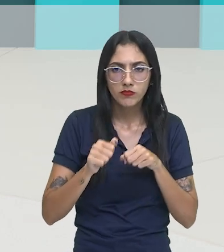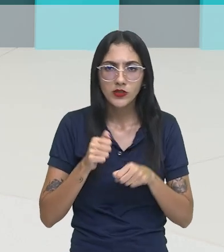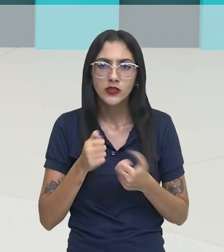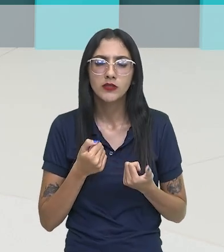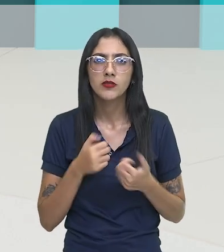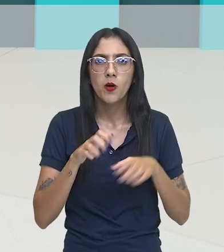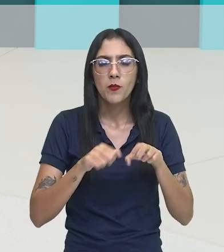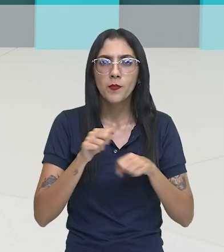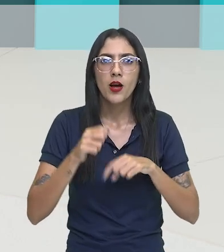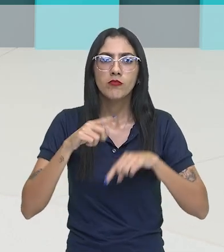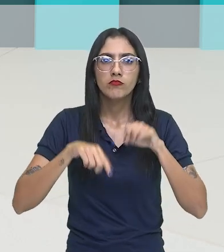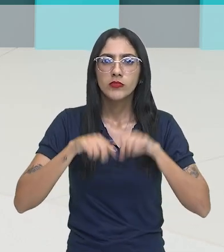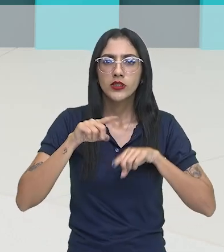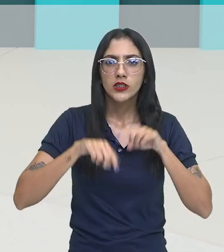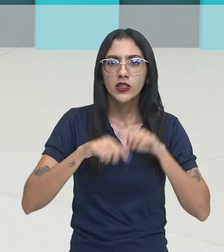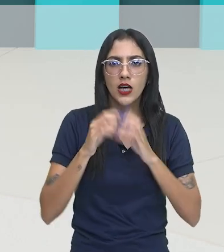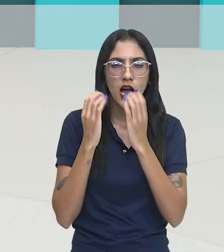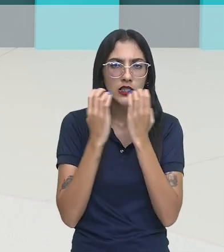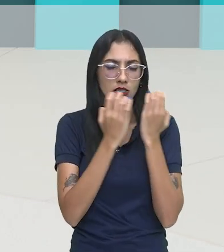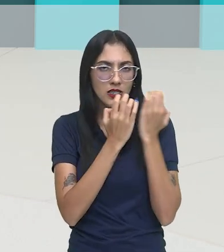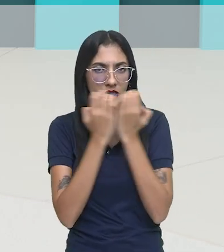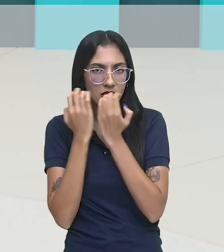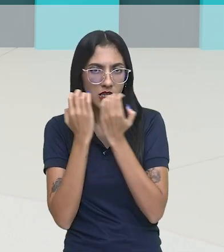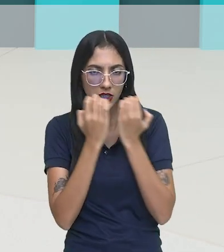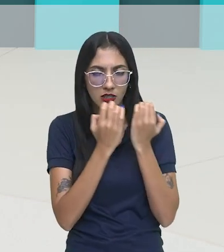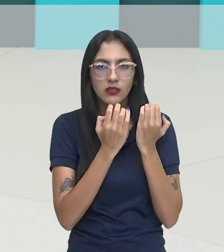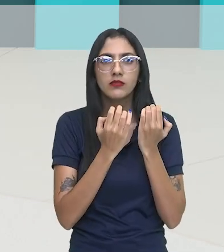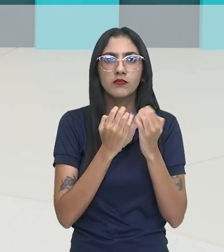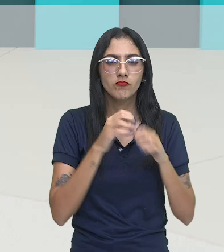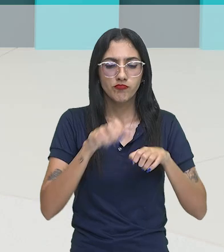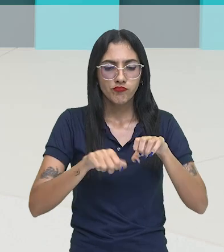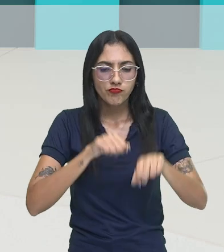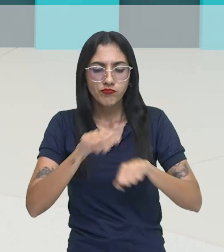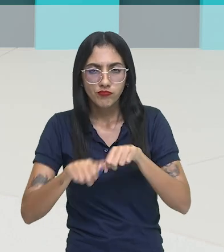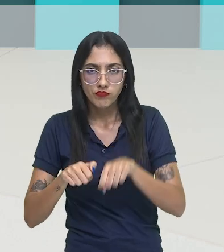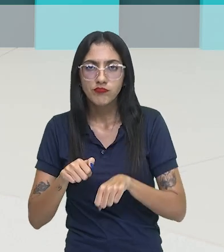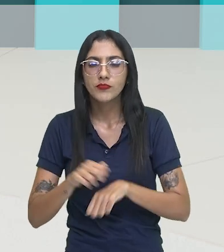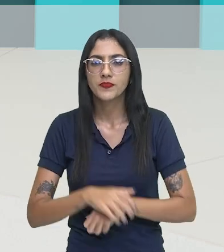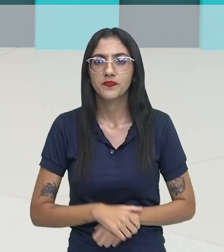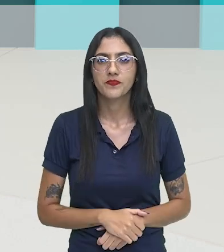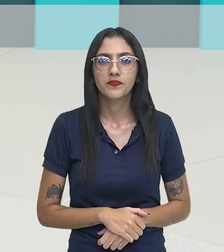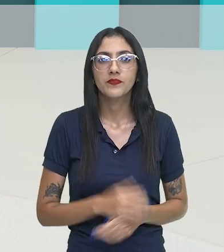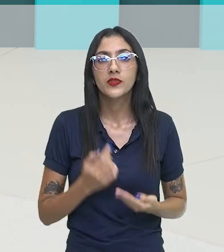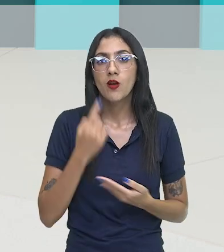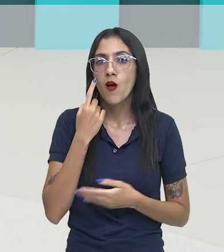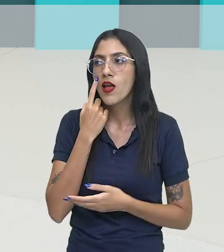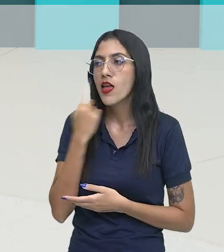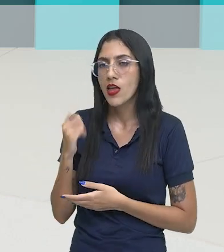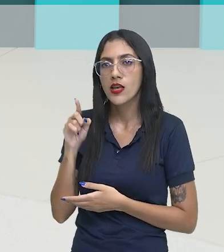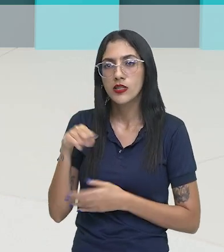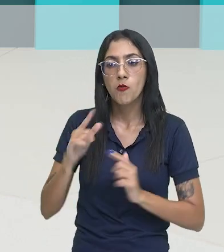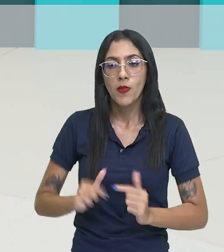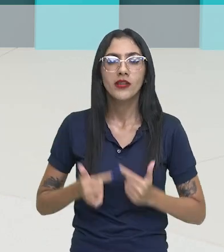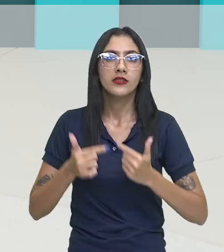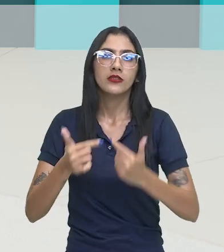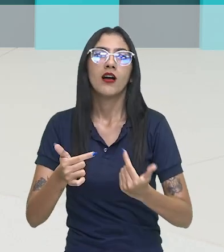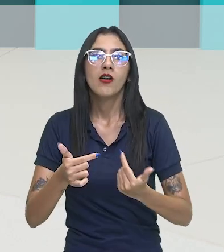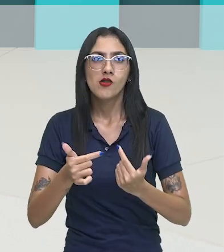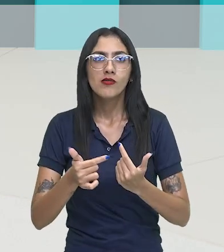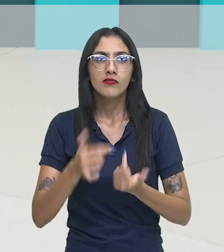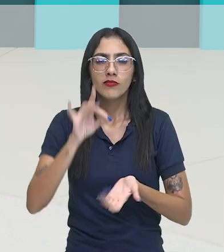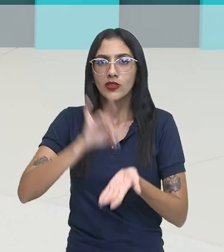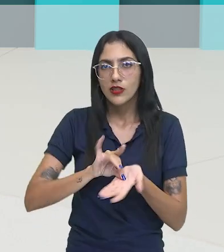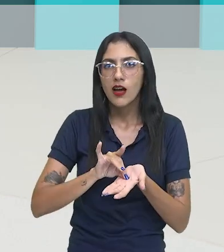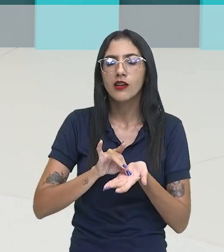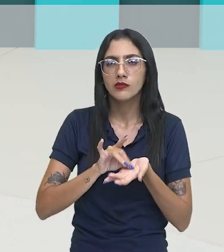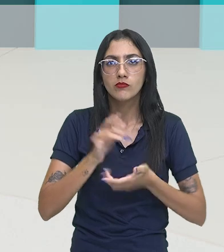fazem a coleta, né, das espigas de milho. E então essa é uma cena real do que